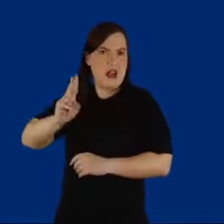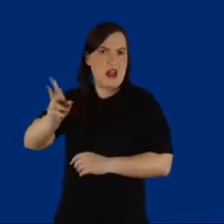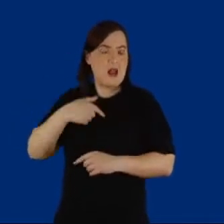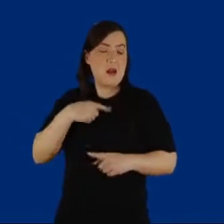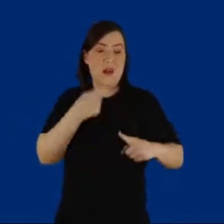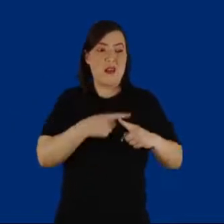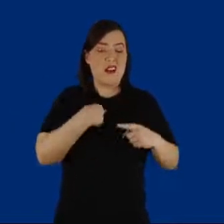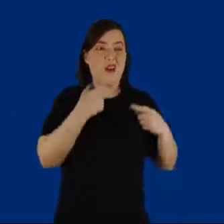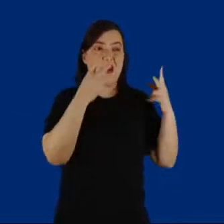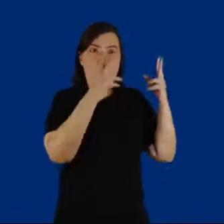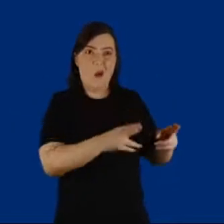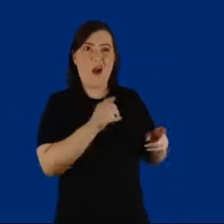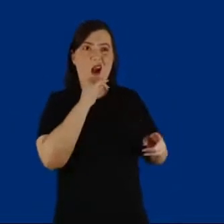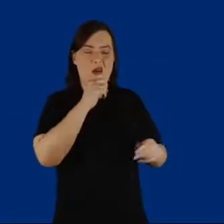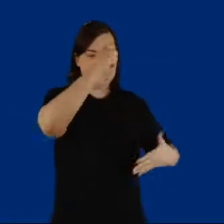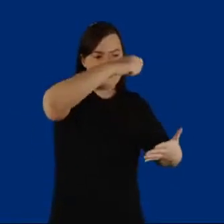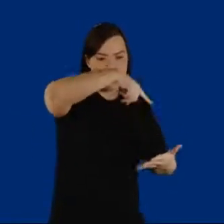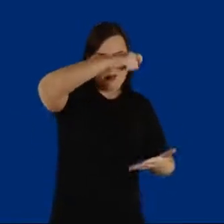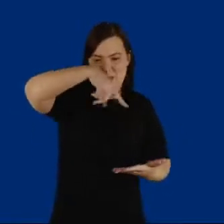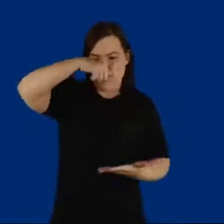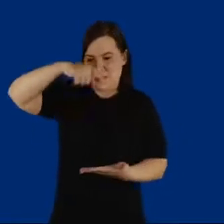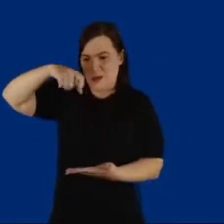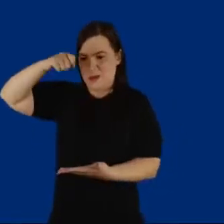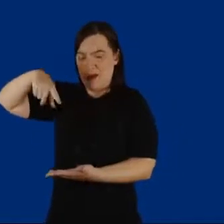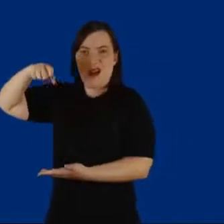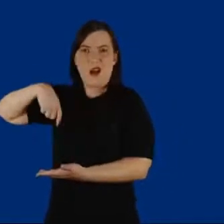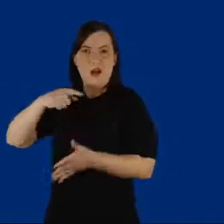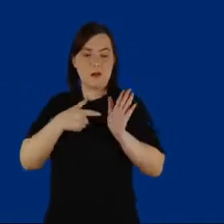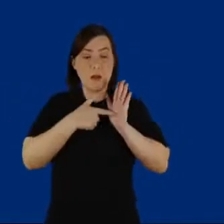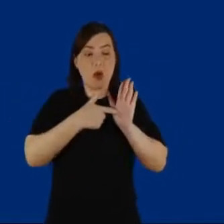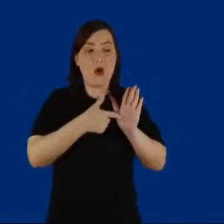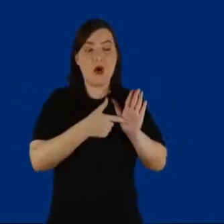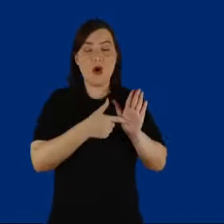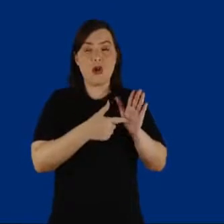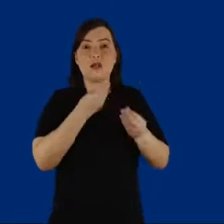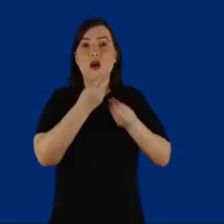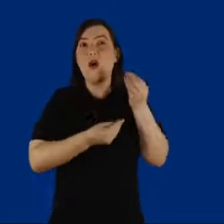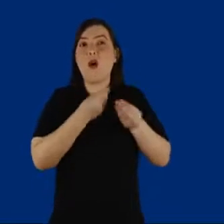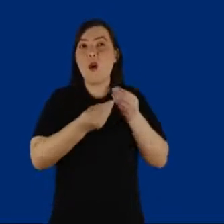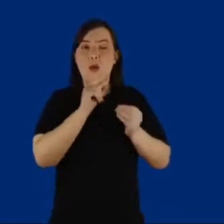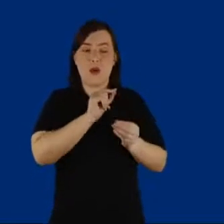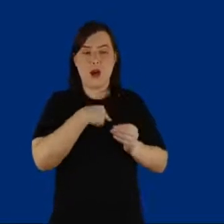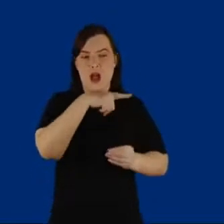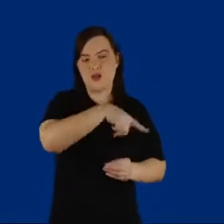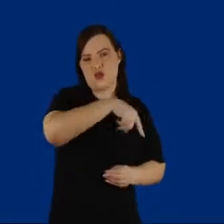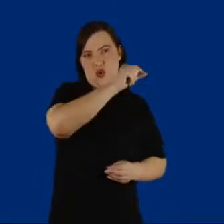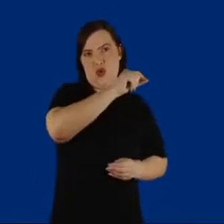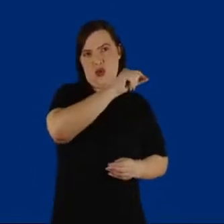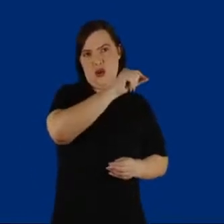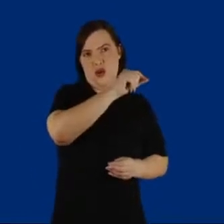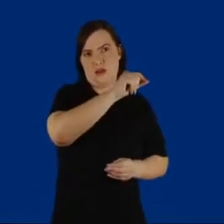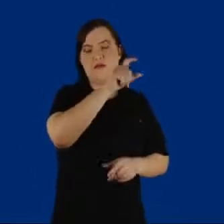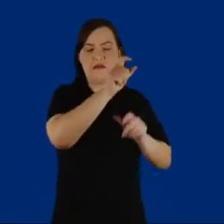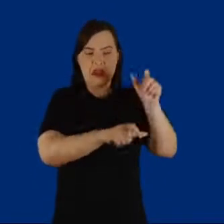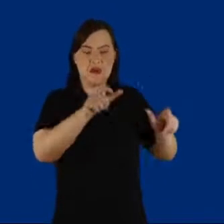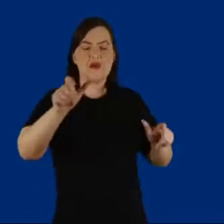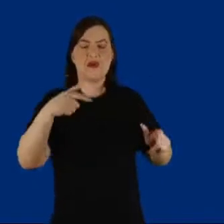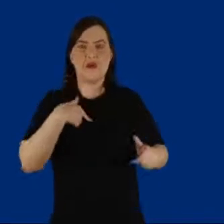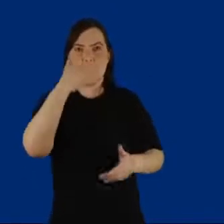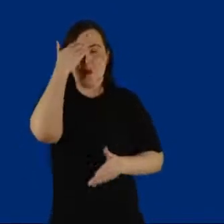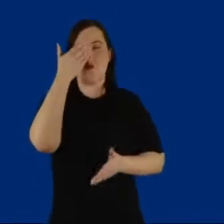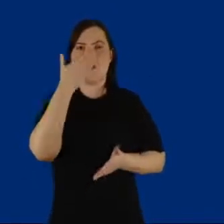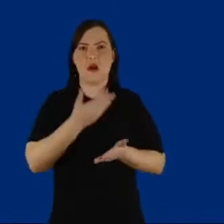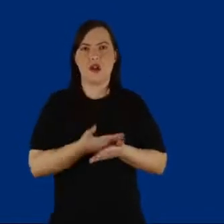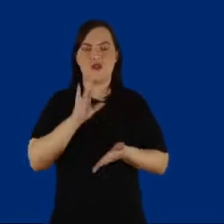igual você plantar uma semente, você mostra para elas que é uma alternativa a certas pessoas, e eu realmente